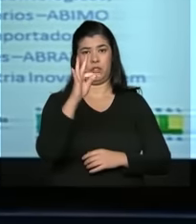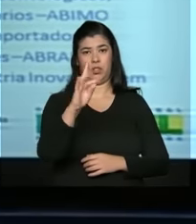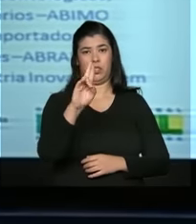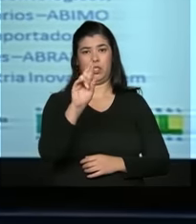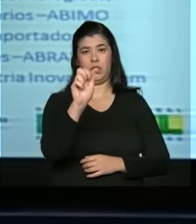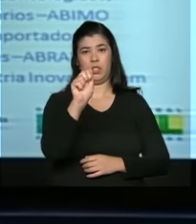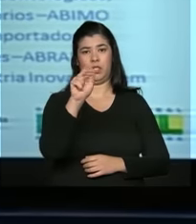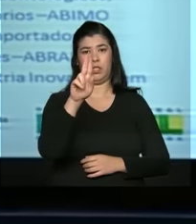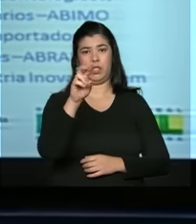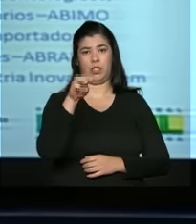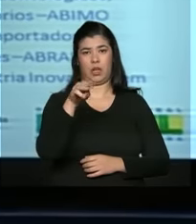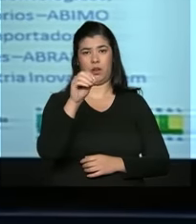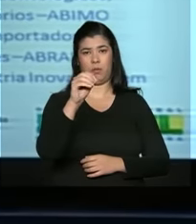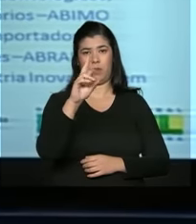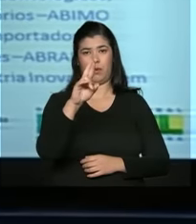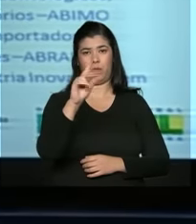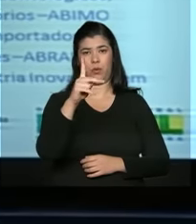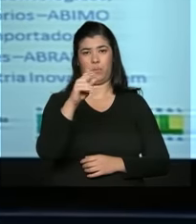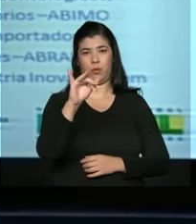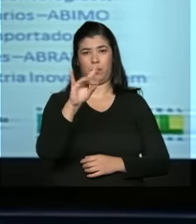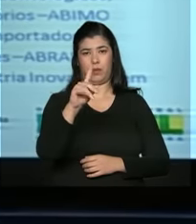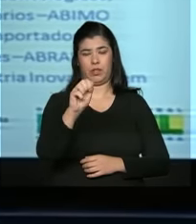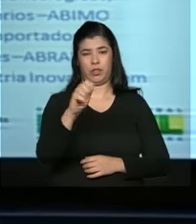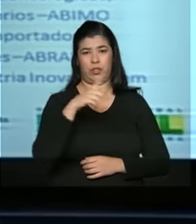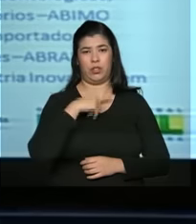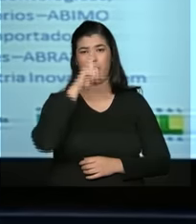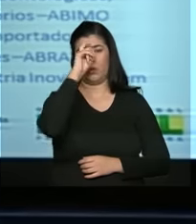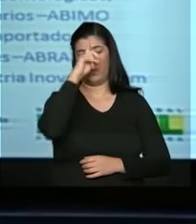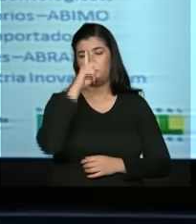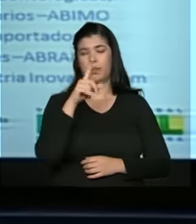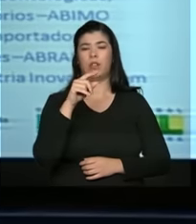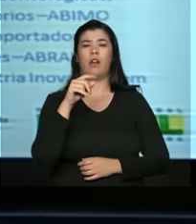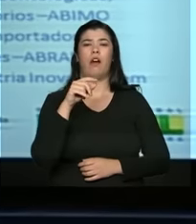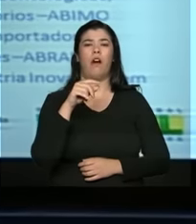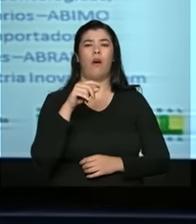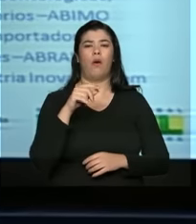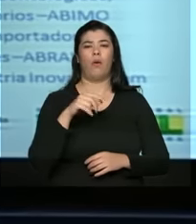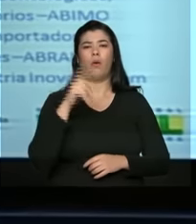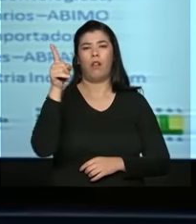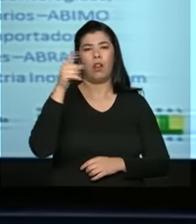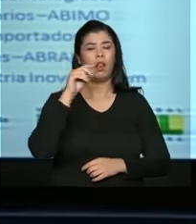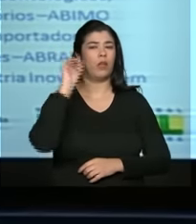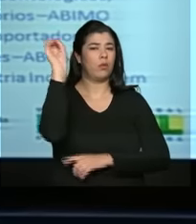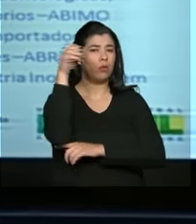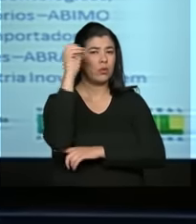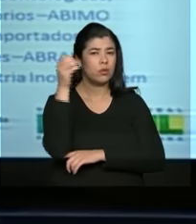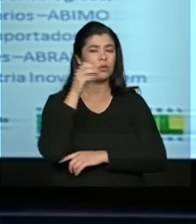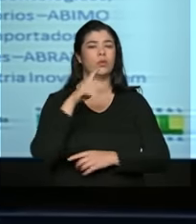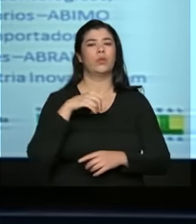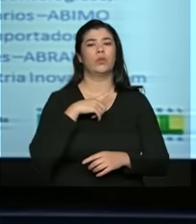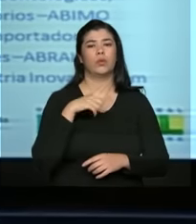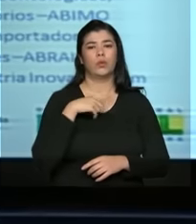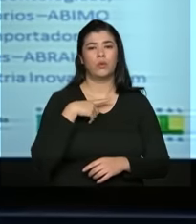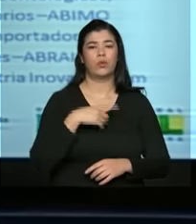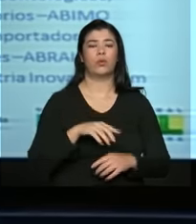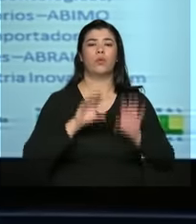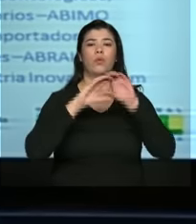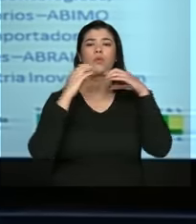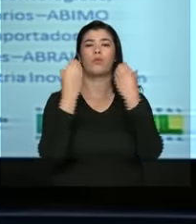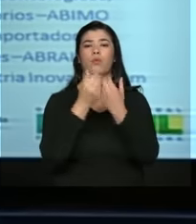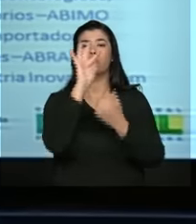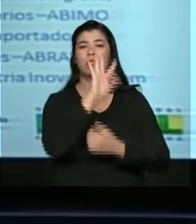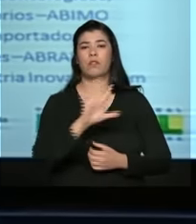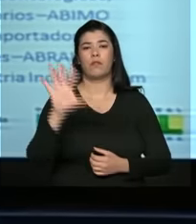Grupo Hospitalar Conceição lá de Porto Alegre o Hospital das Clínicas da Universidade Federal do Rio Grande do Sul de Porto Alegre o Conselho